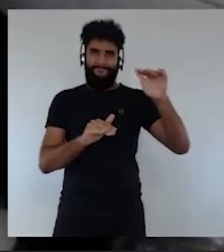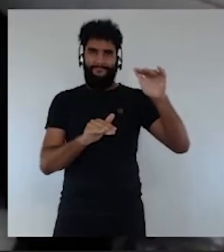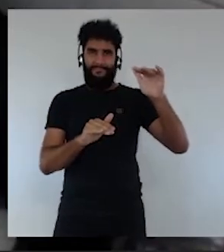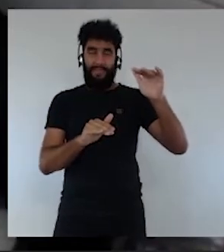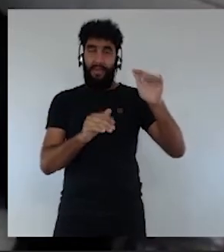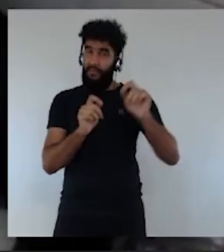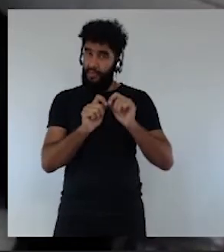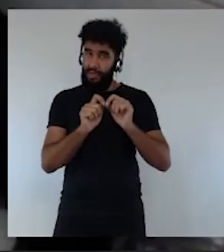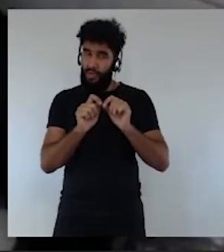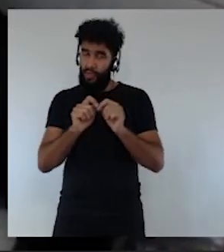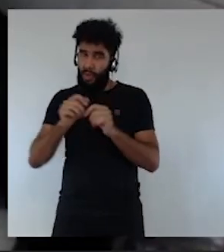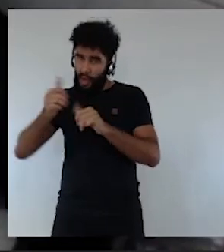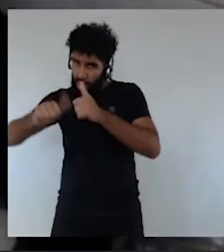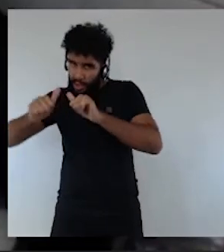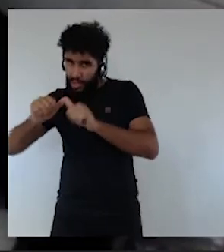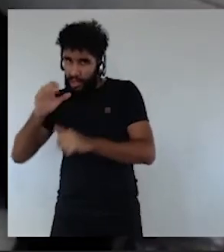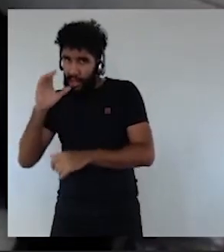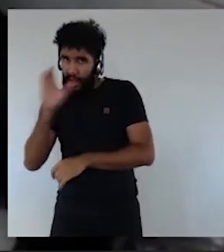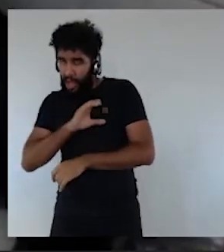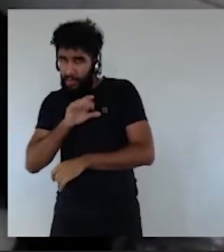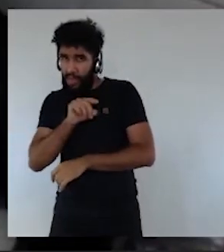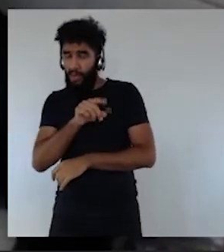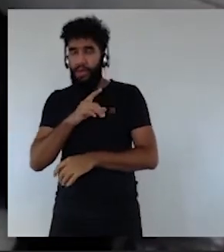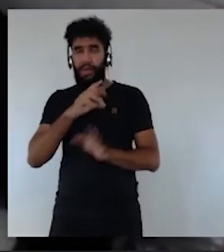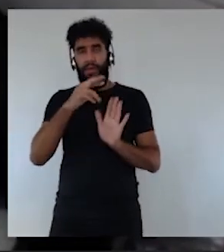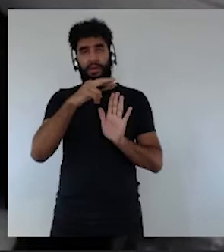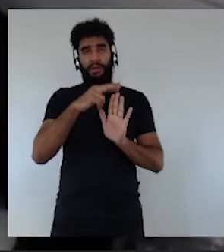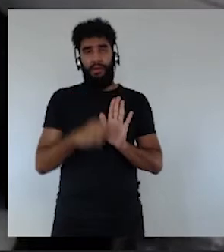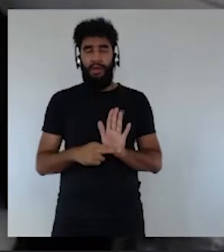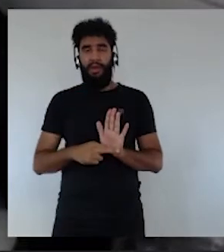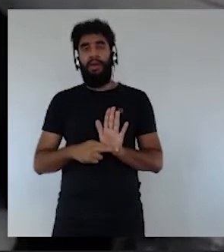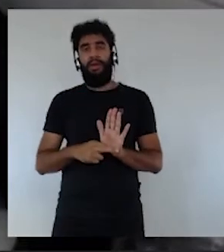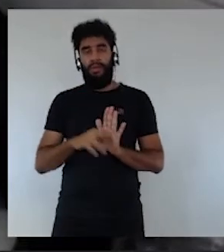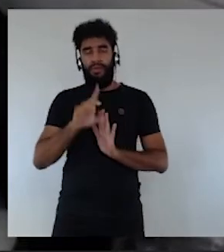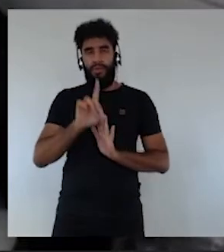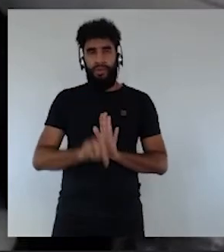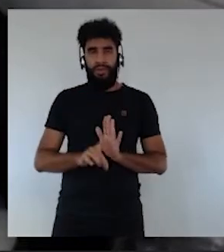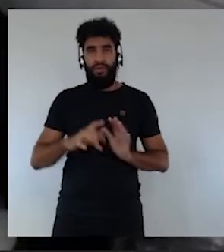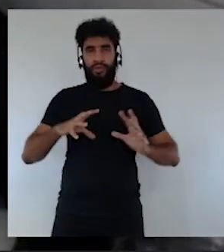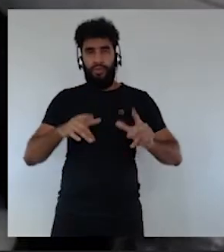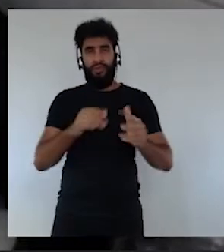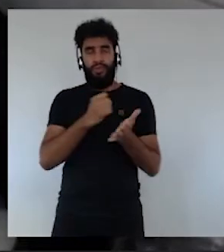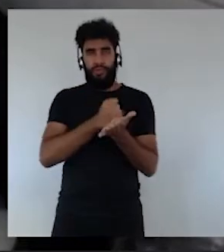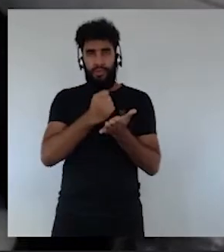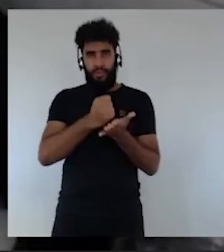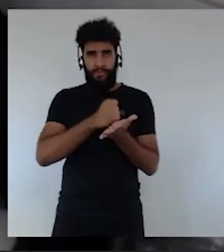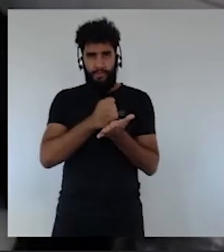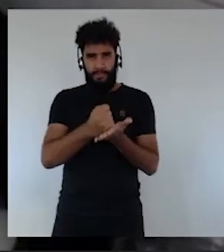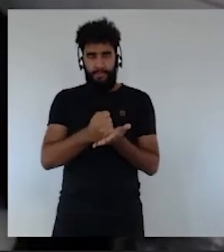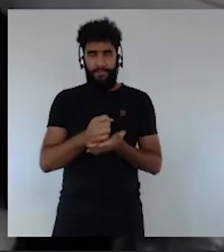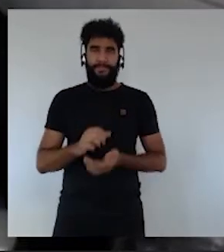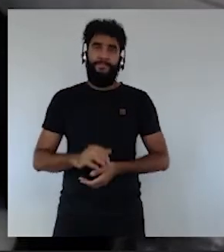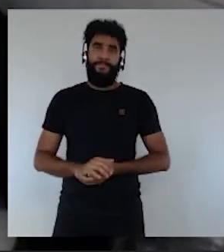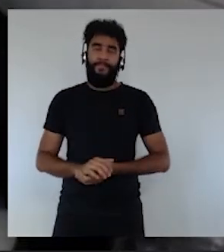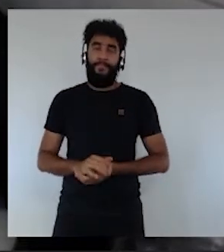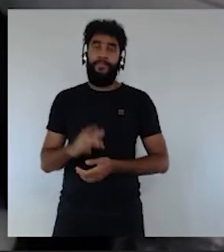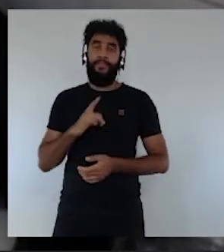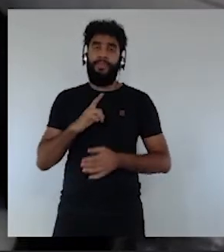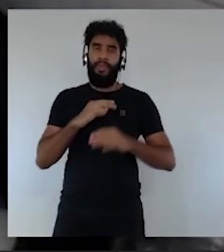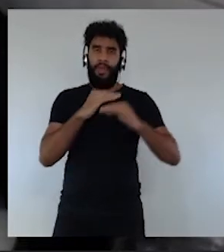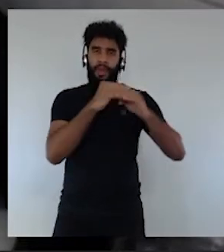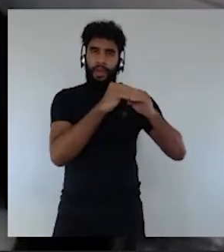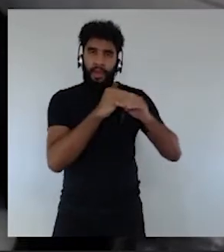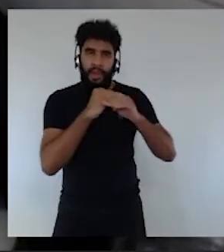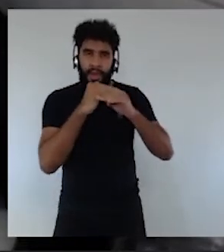análise imediata, é a regra do direito empresarial, nos contratos empresariais. Aquele equilíbrio empresarial,